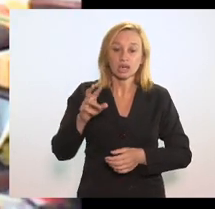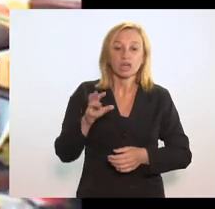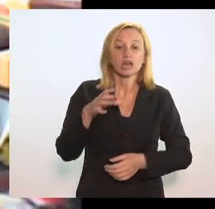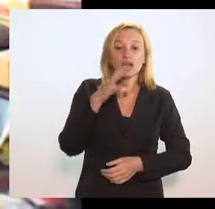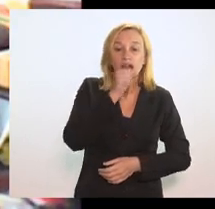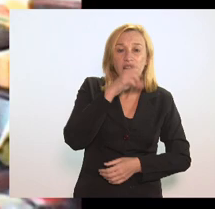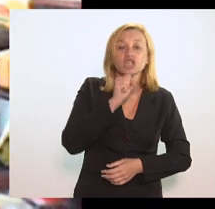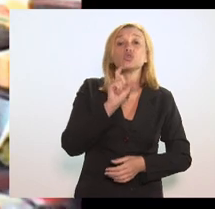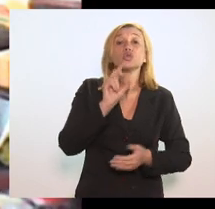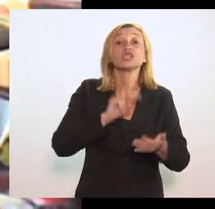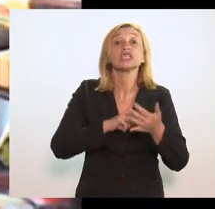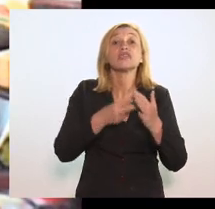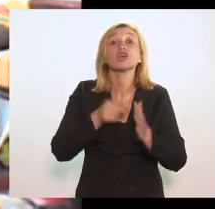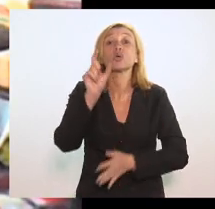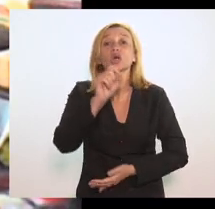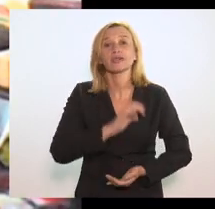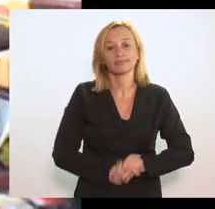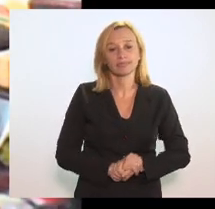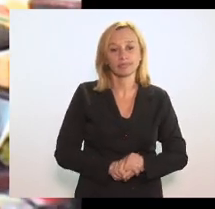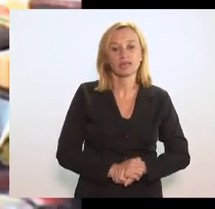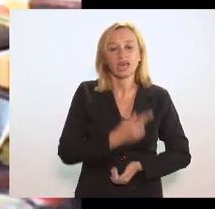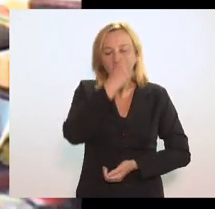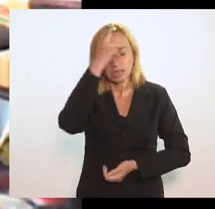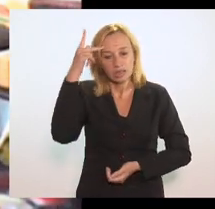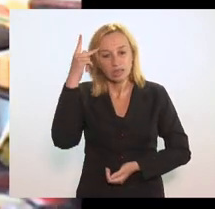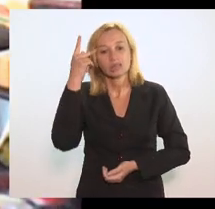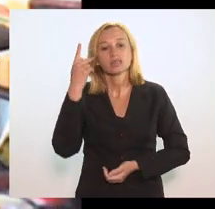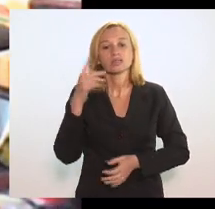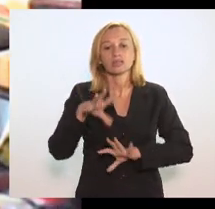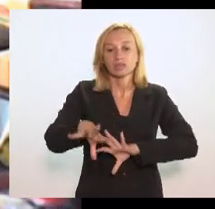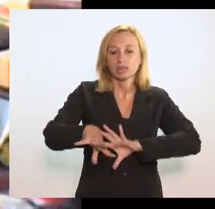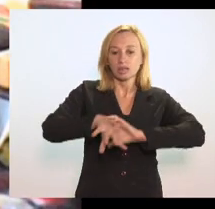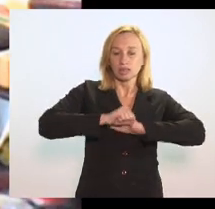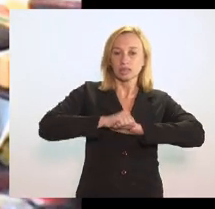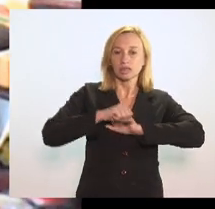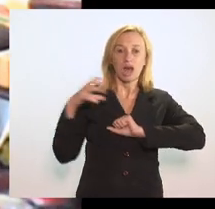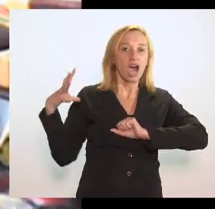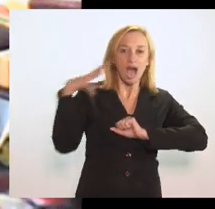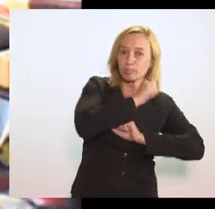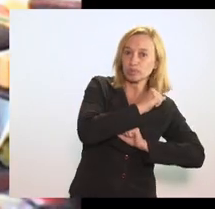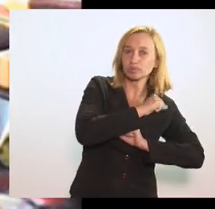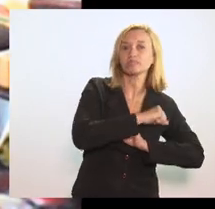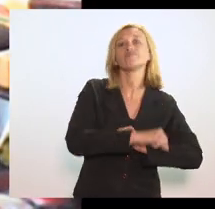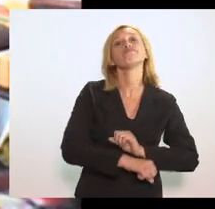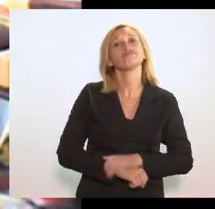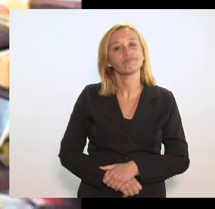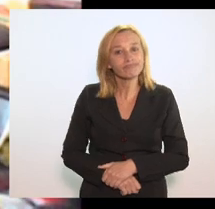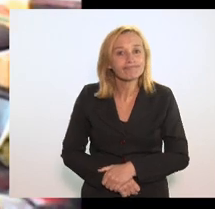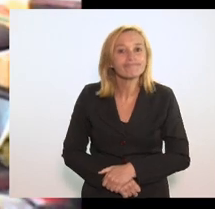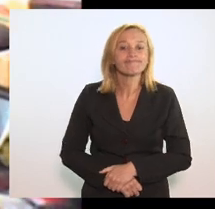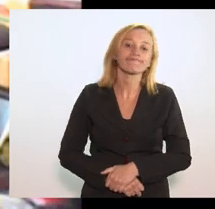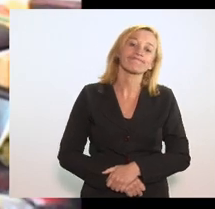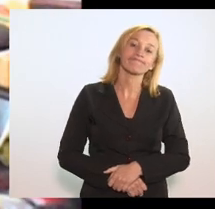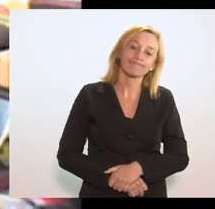O que isso significa? Que as pessoas estão se contagiando muito rapidamente e que